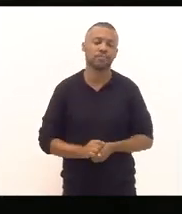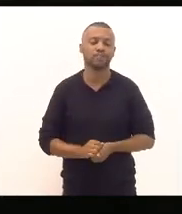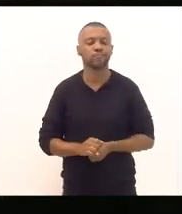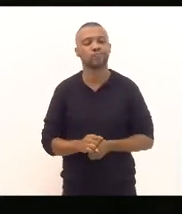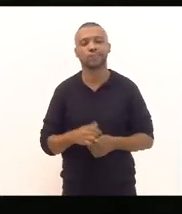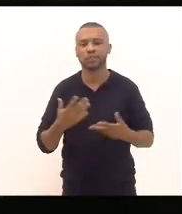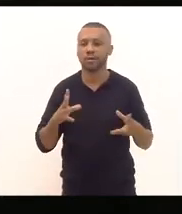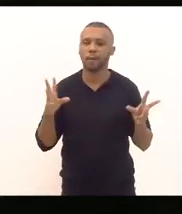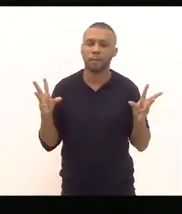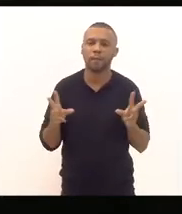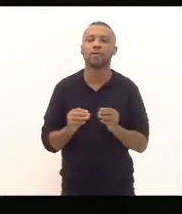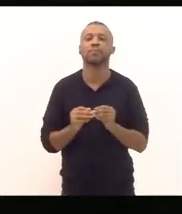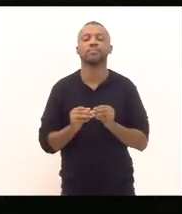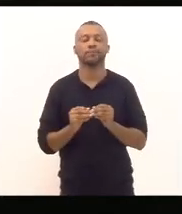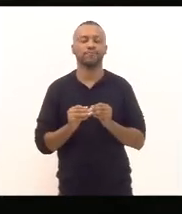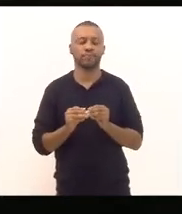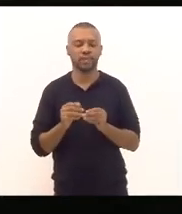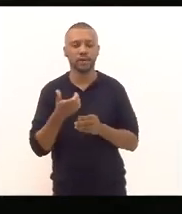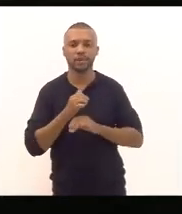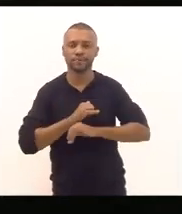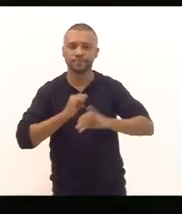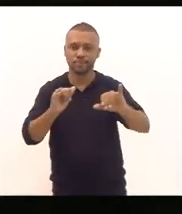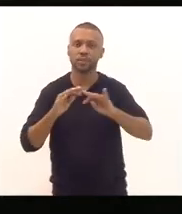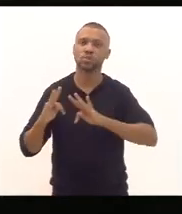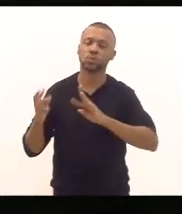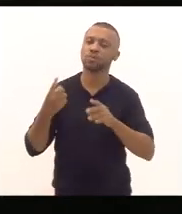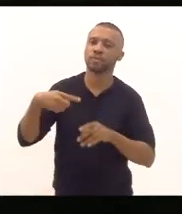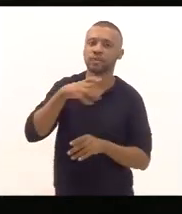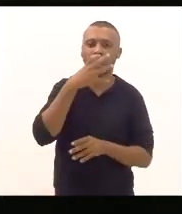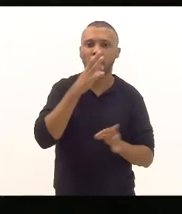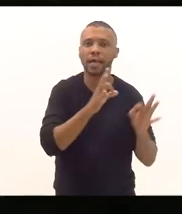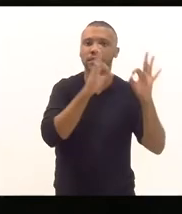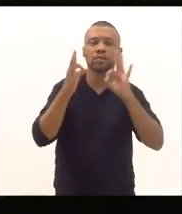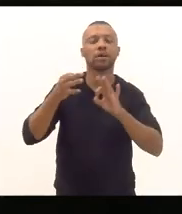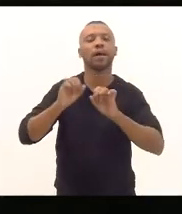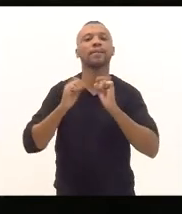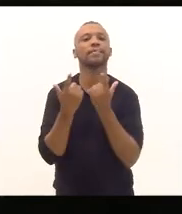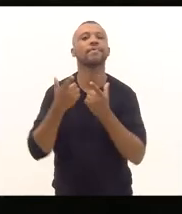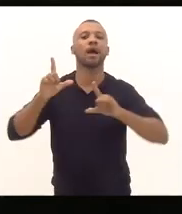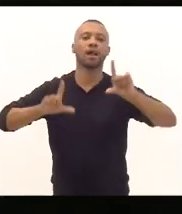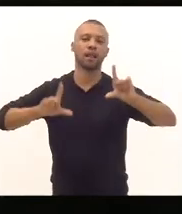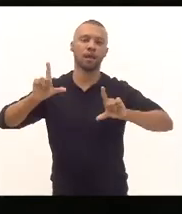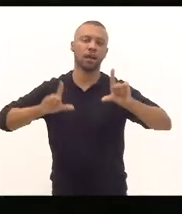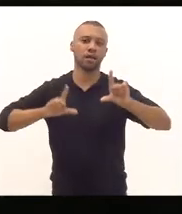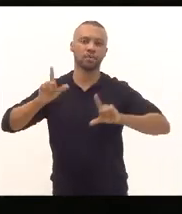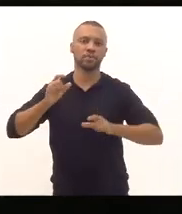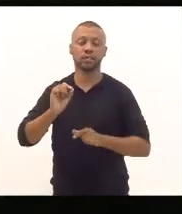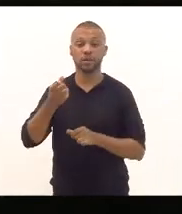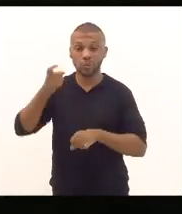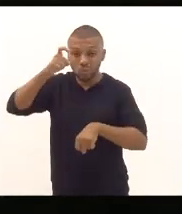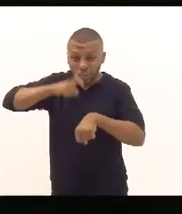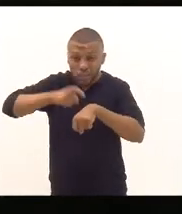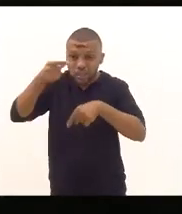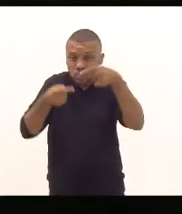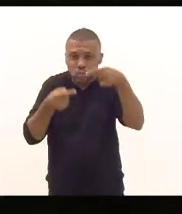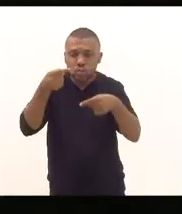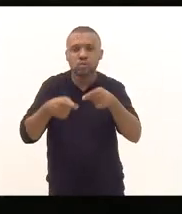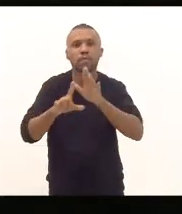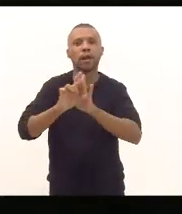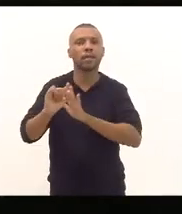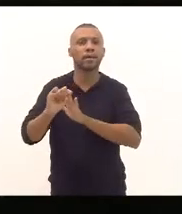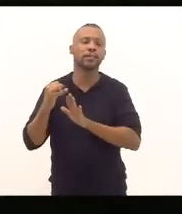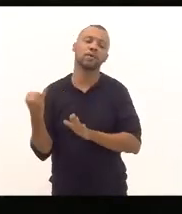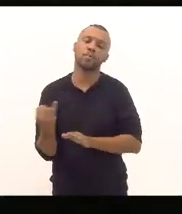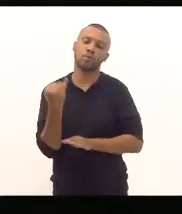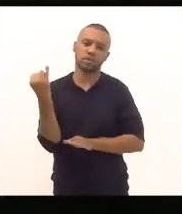para concluir você dizer a todos que estão assistindo a TV alerj que no momento se discutir uma lei tão importante como essa